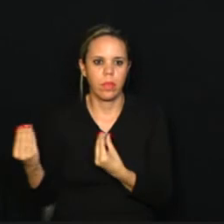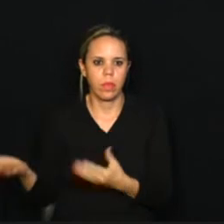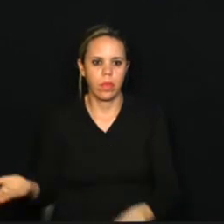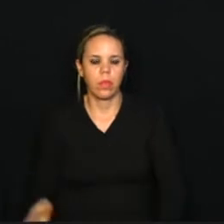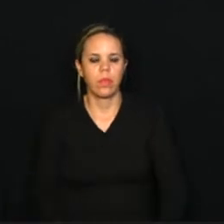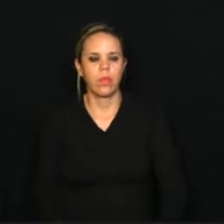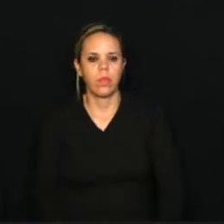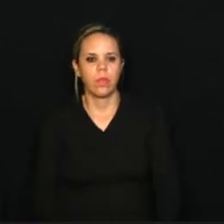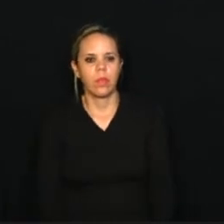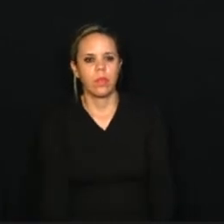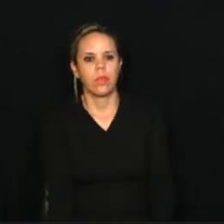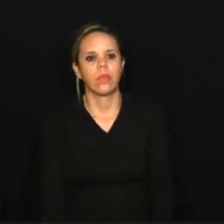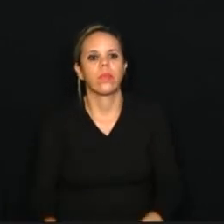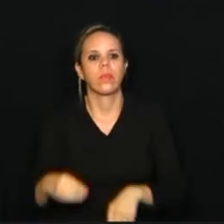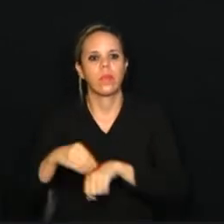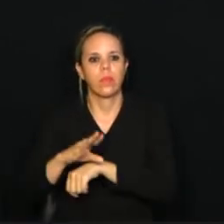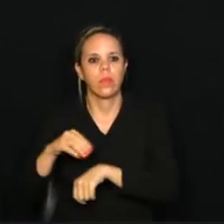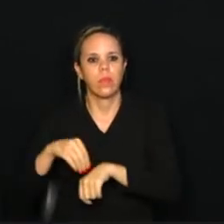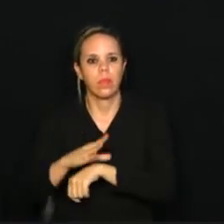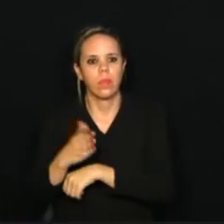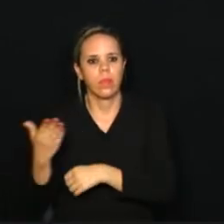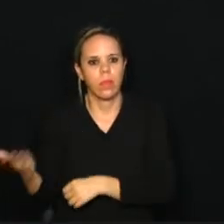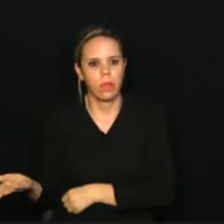bastante e levado